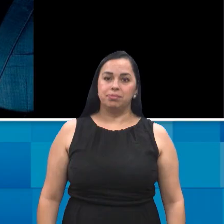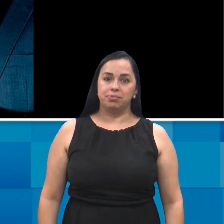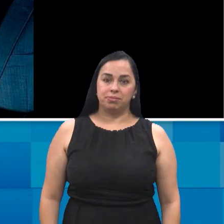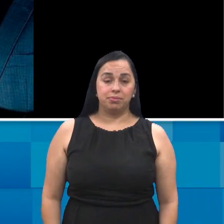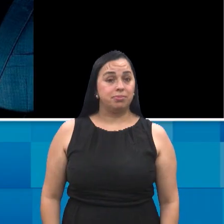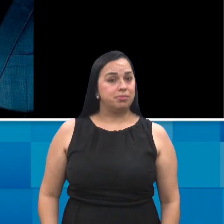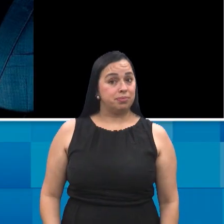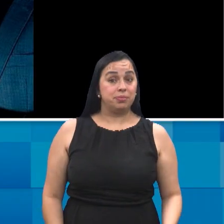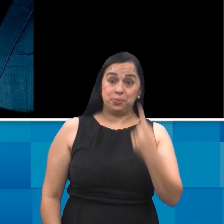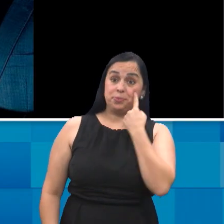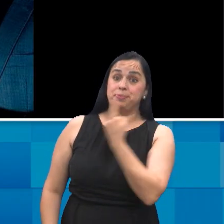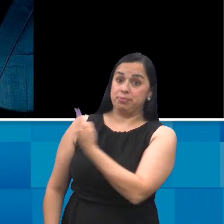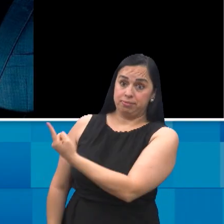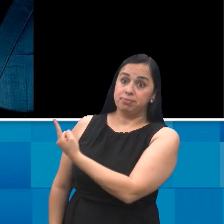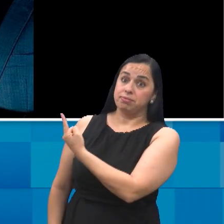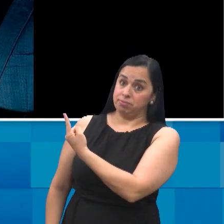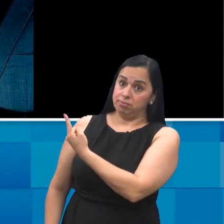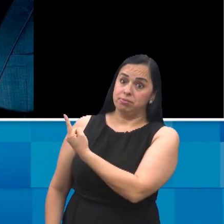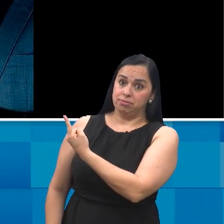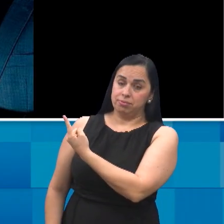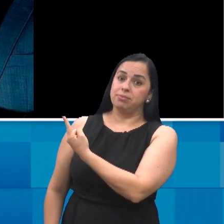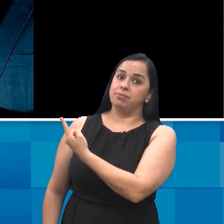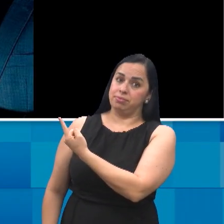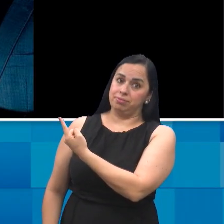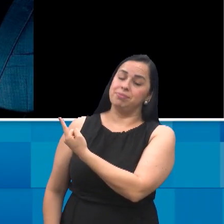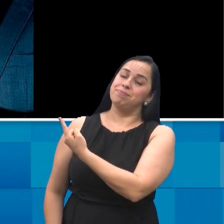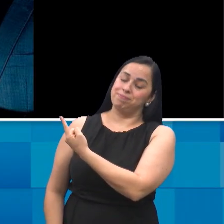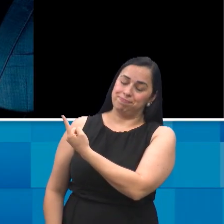Ali nós temos uma imagem